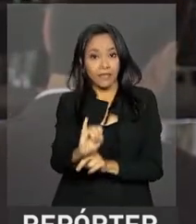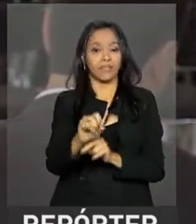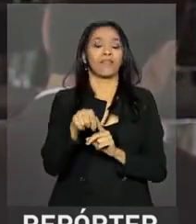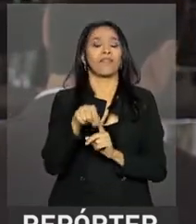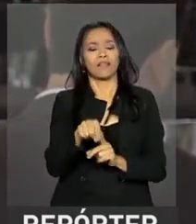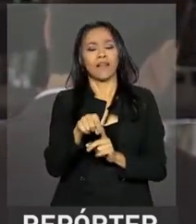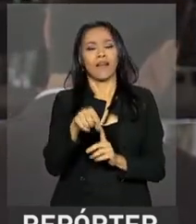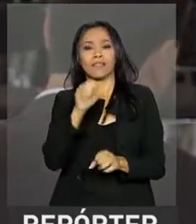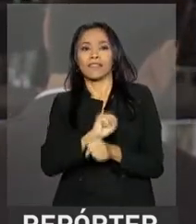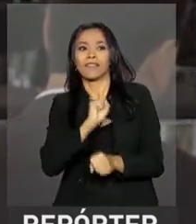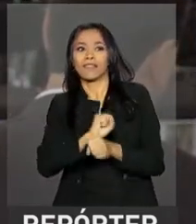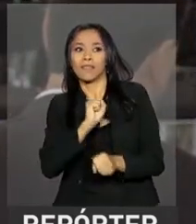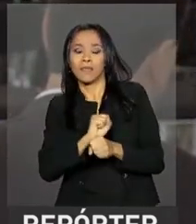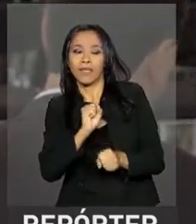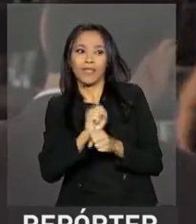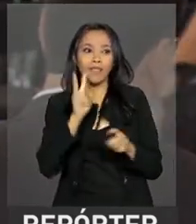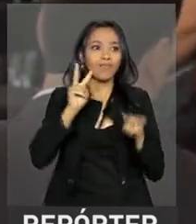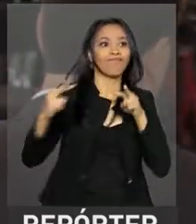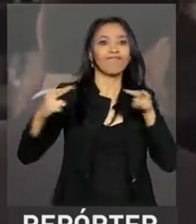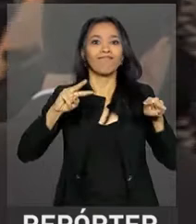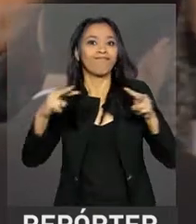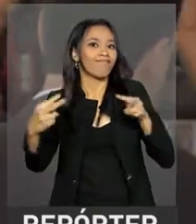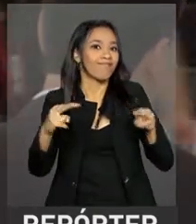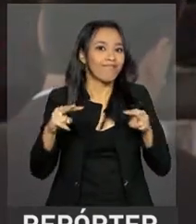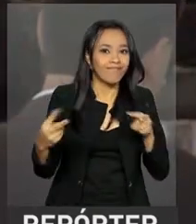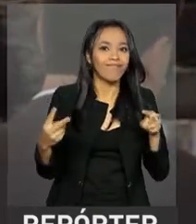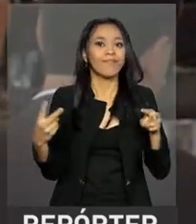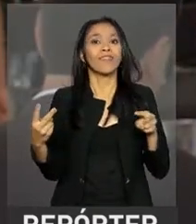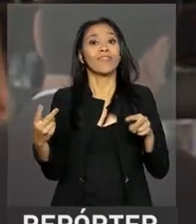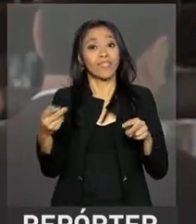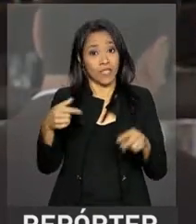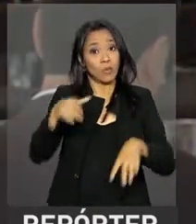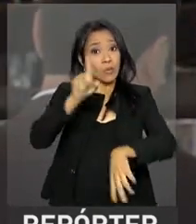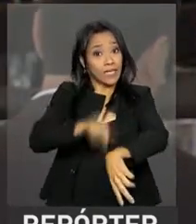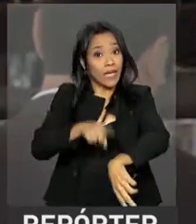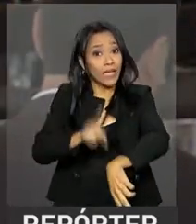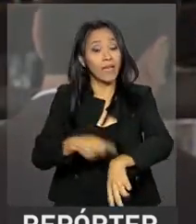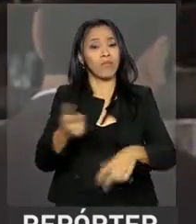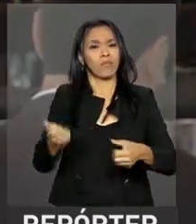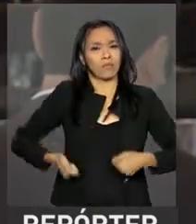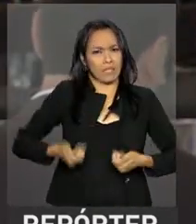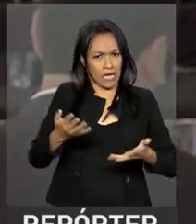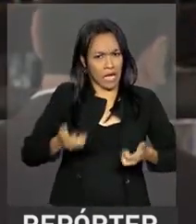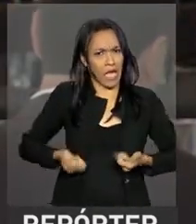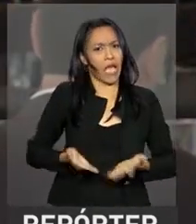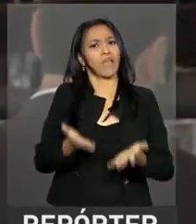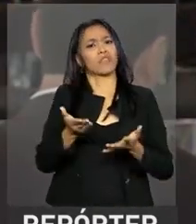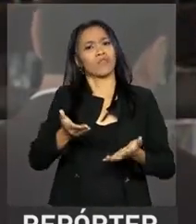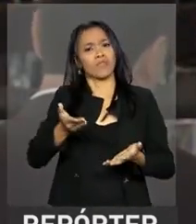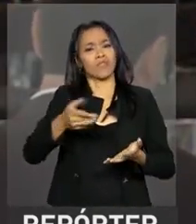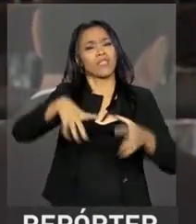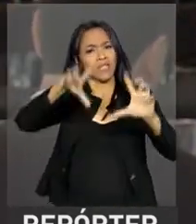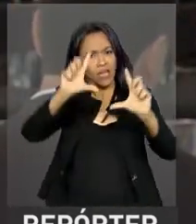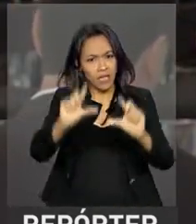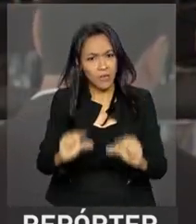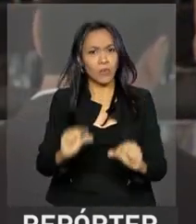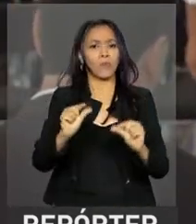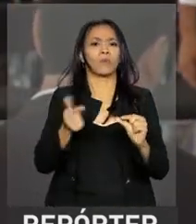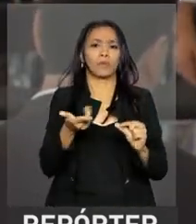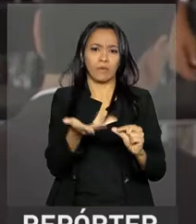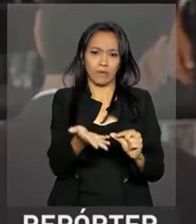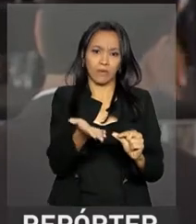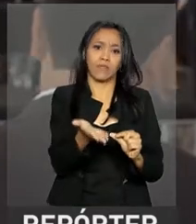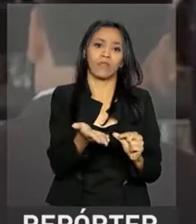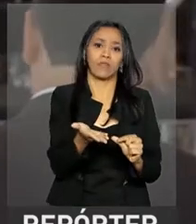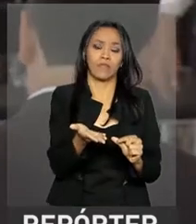novo processo de exportação. Espera-se que os tempos e os custos, como o senhor mencionou, sofram uma redução